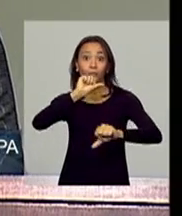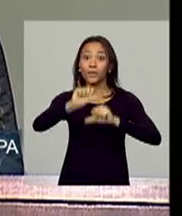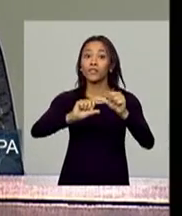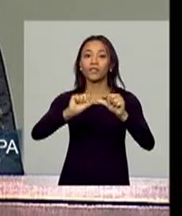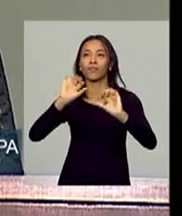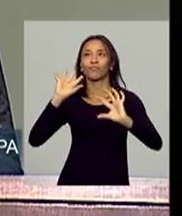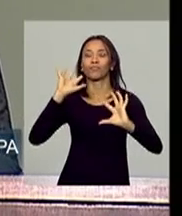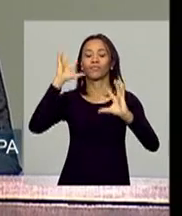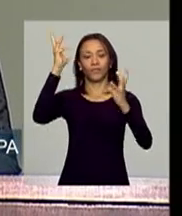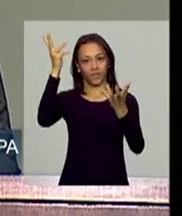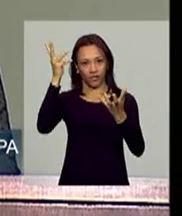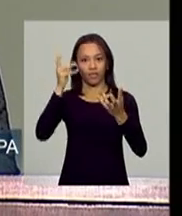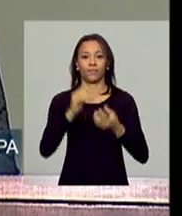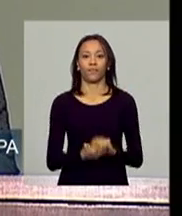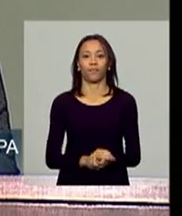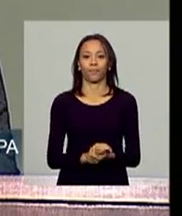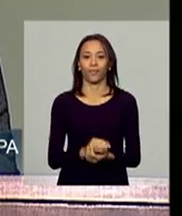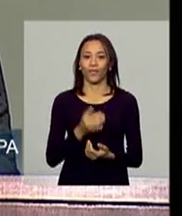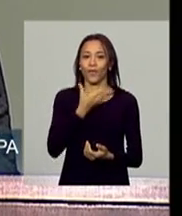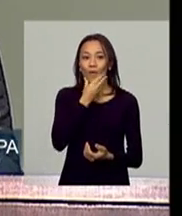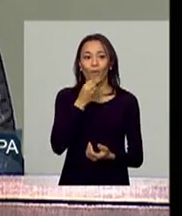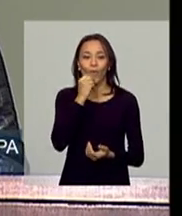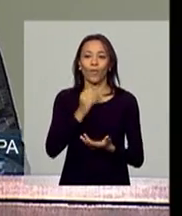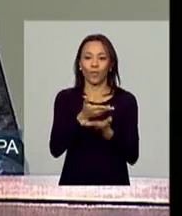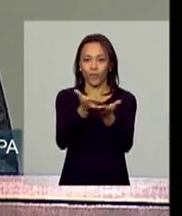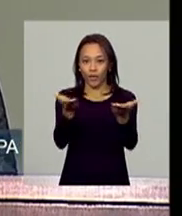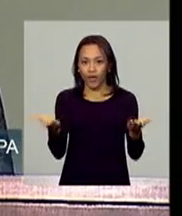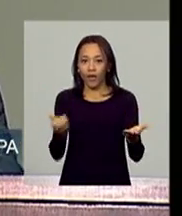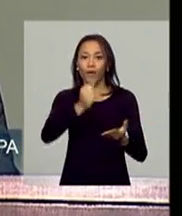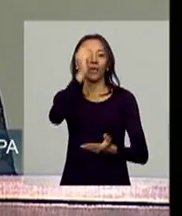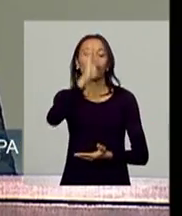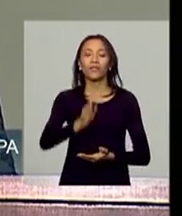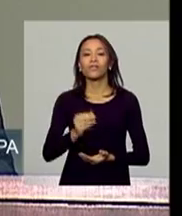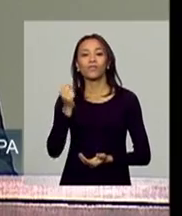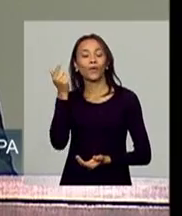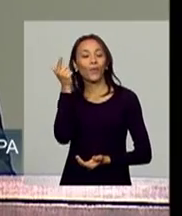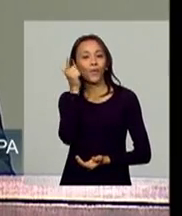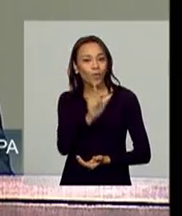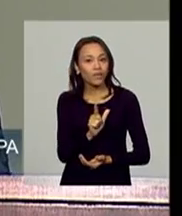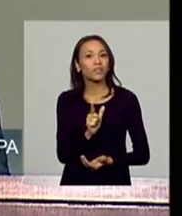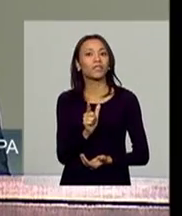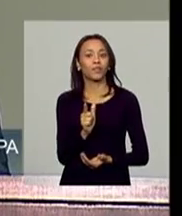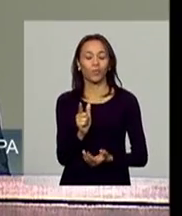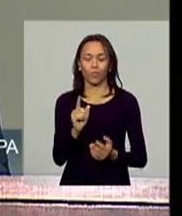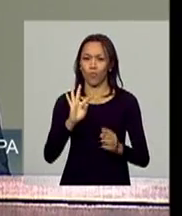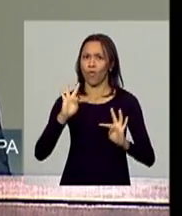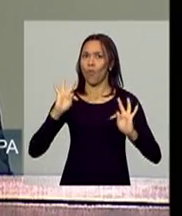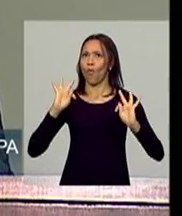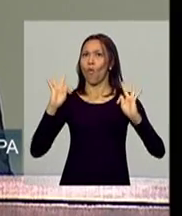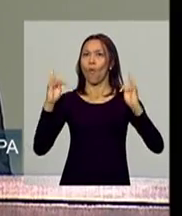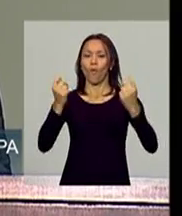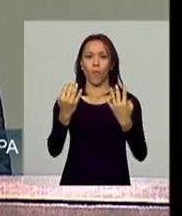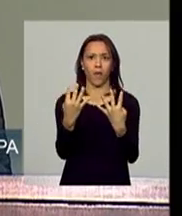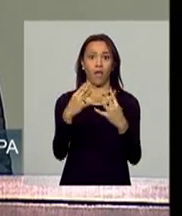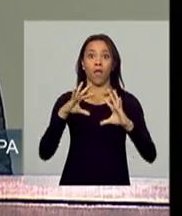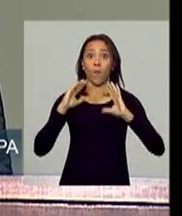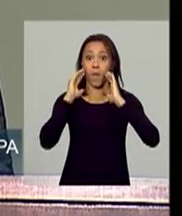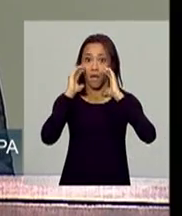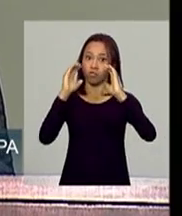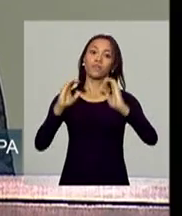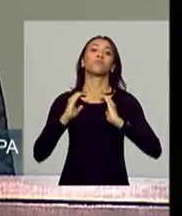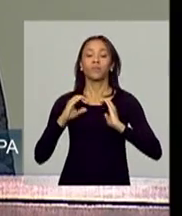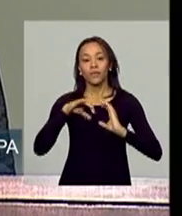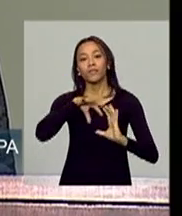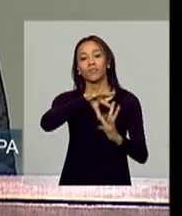clima. Senhoras e senhores, o Brasil ganhou enorme projeção internacional em